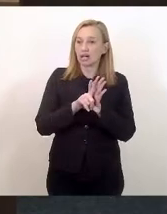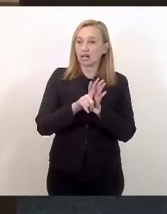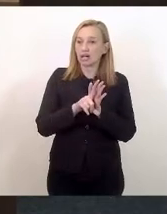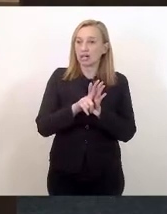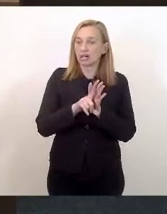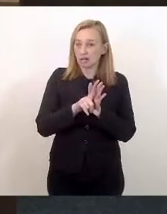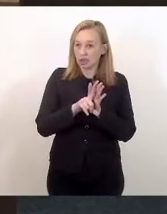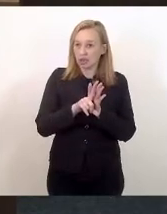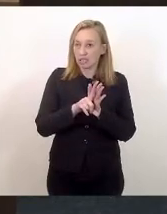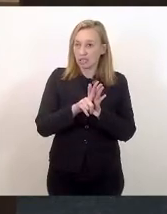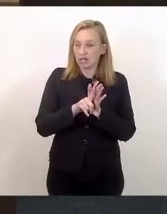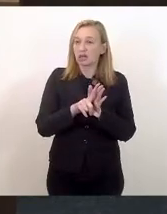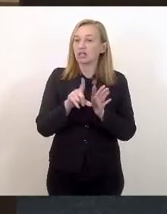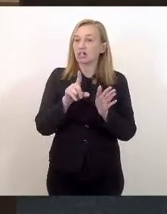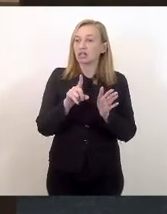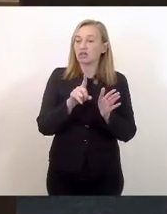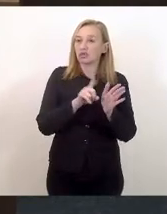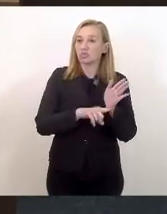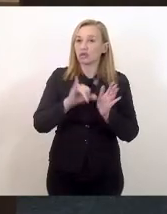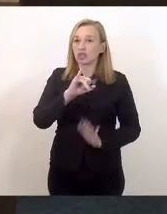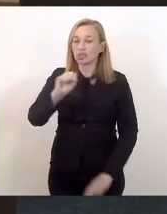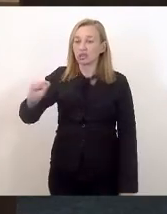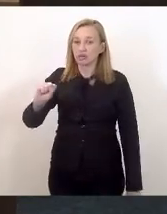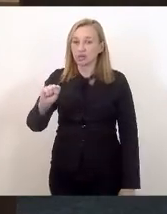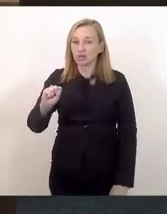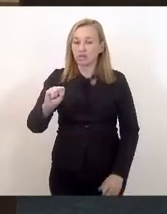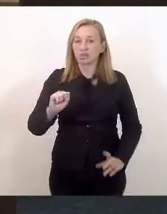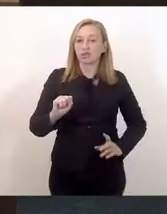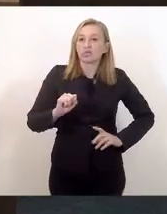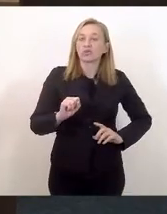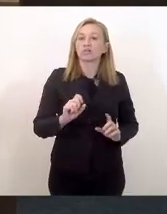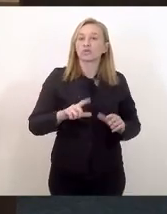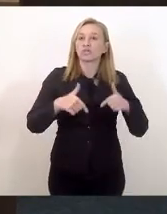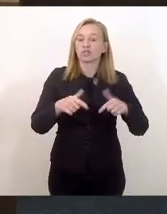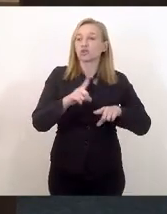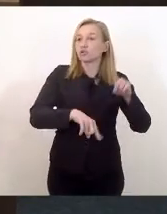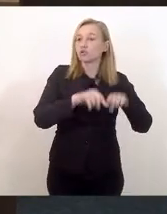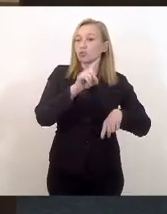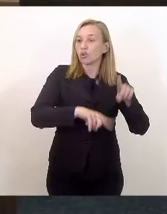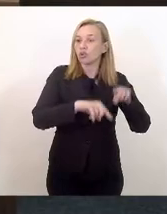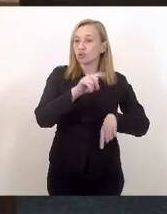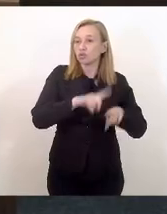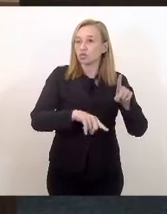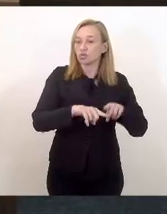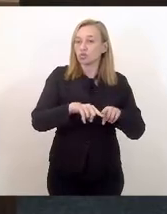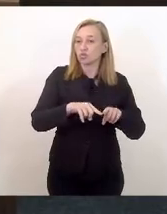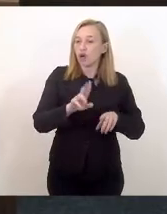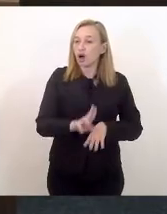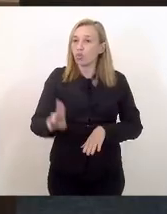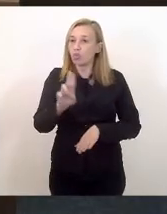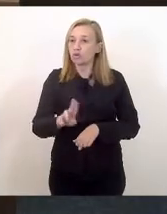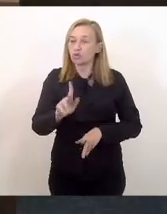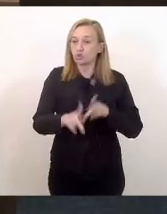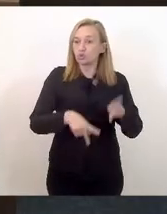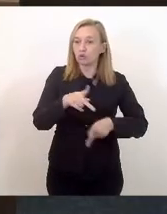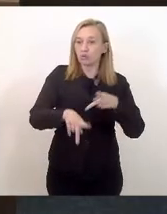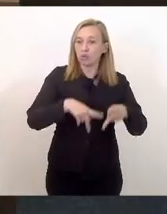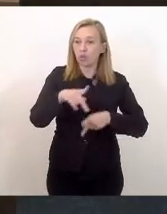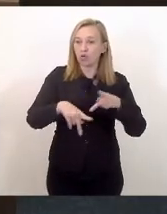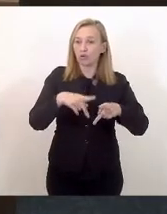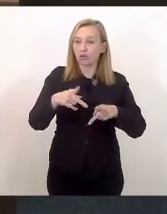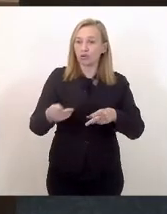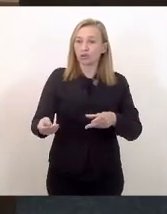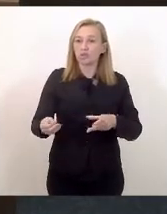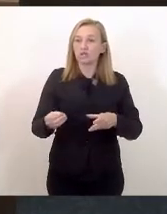de ICMS nas operações internas com produtos essenciais ao consumo popular que compõem a